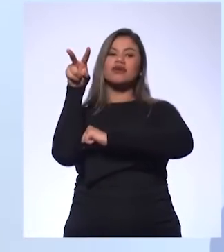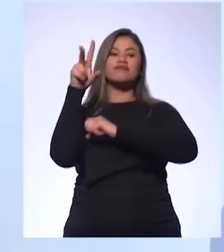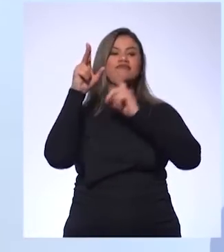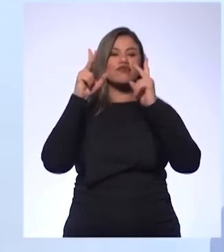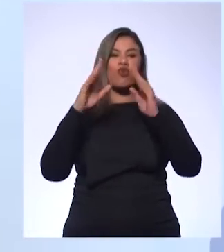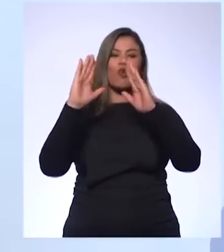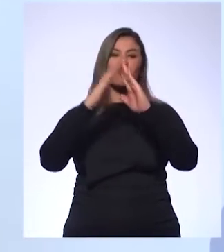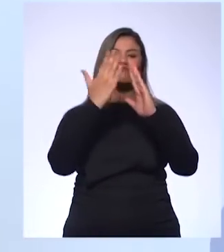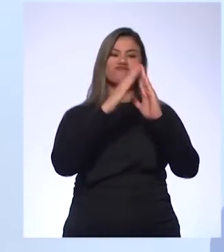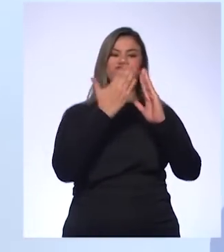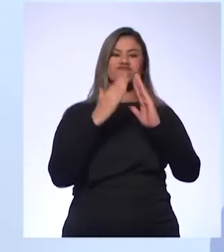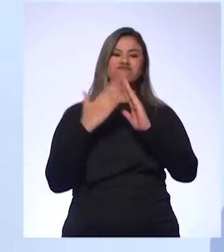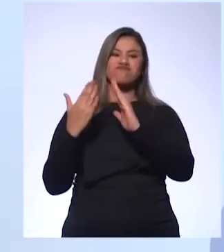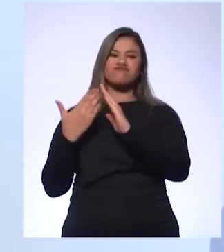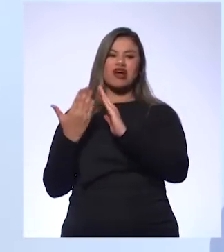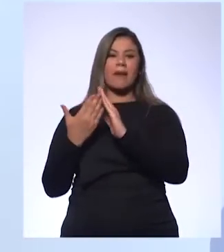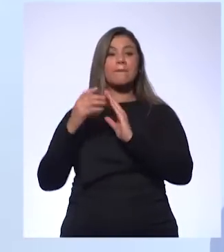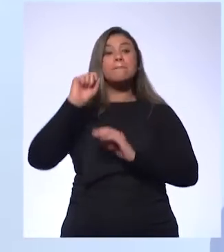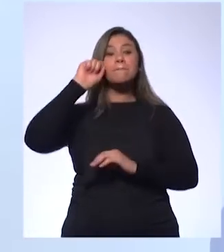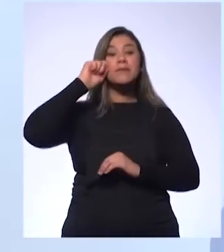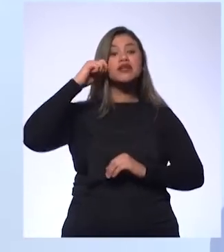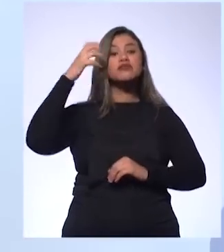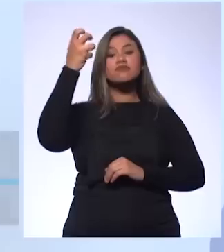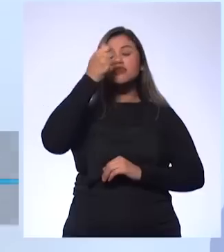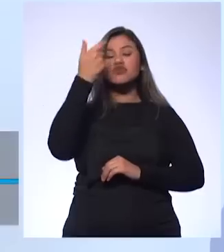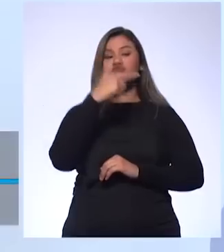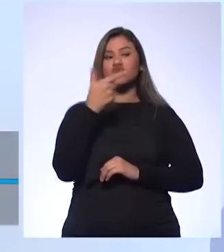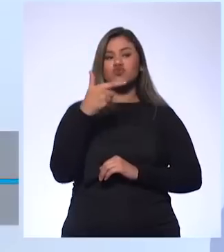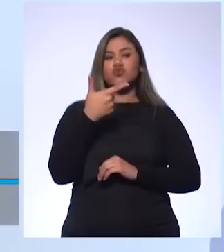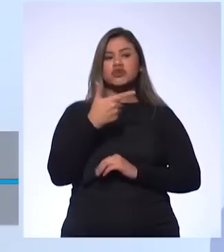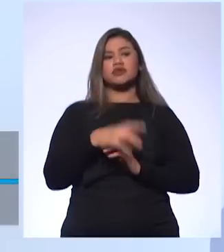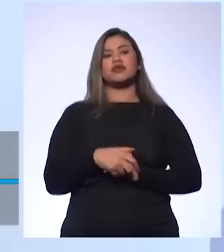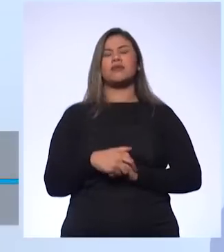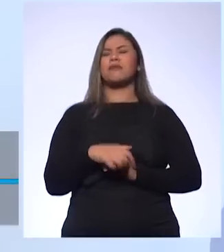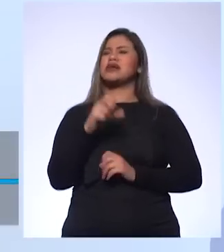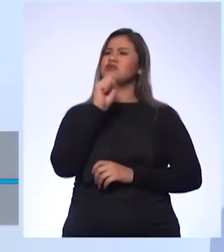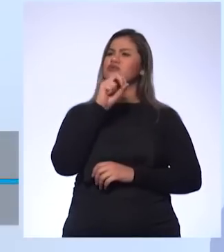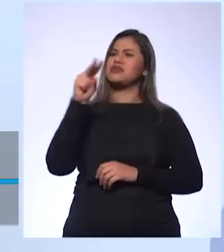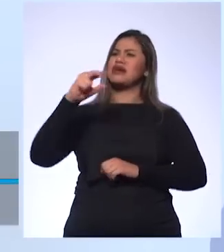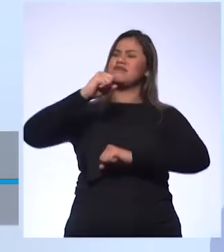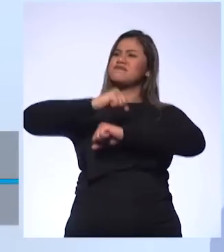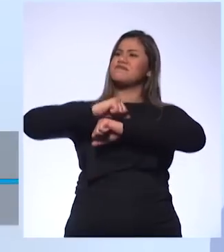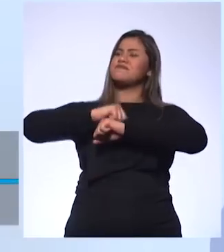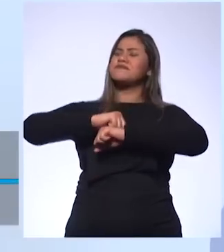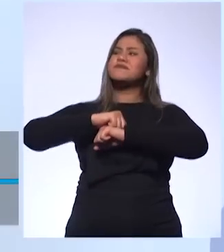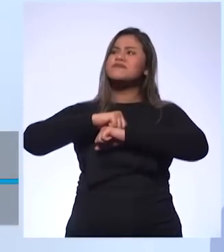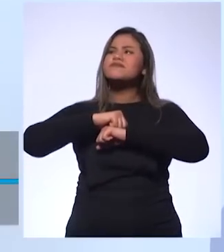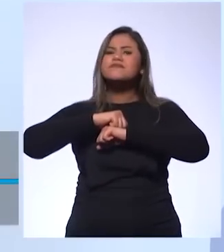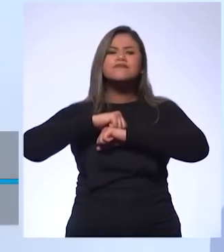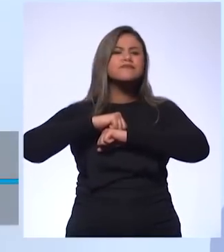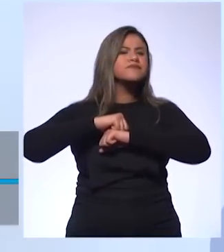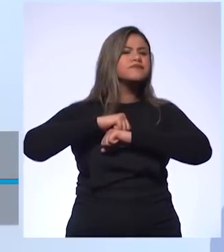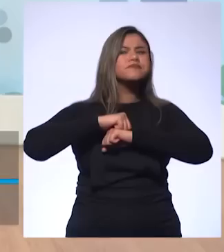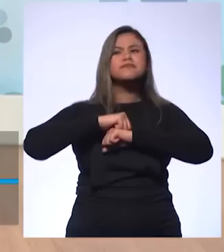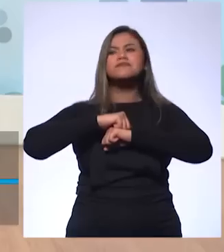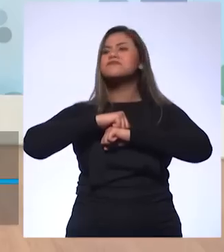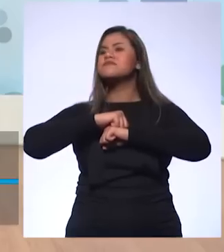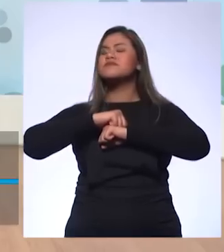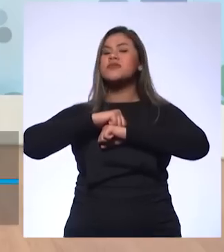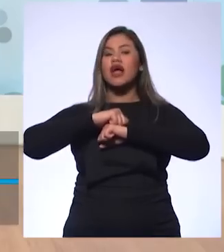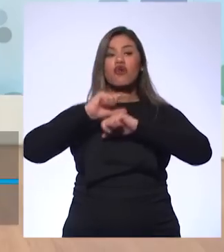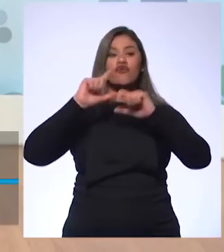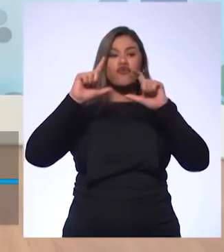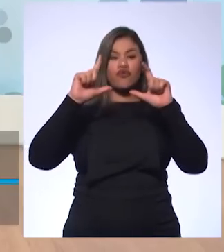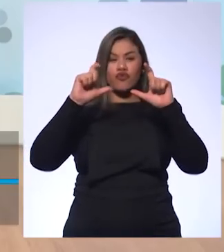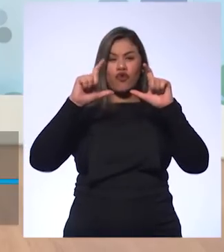e branco. Mas eu olhava e eu lembro que, eu não sei, era uma. Eu olhei para essa foto, e aí você